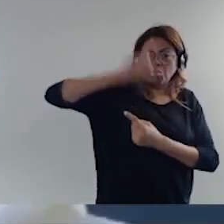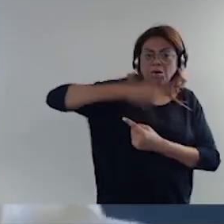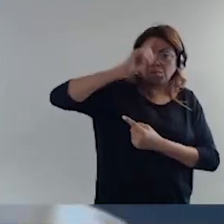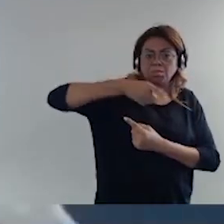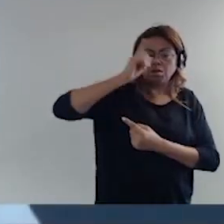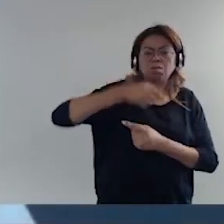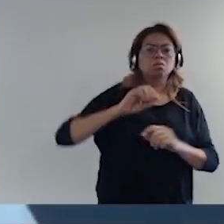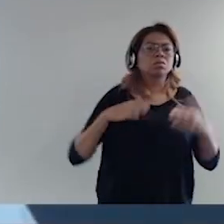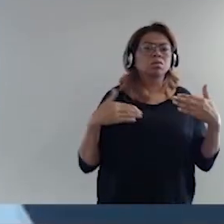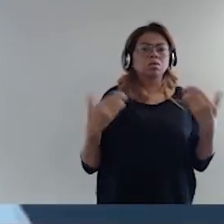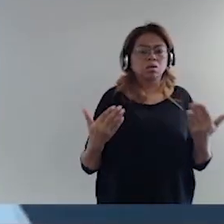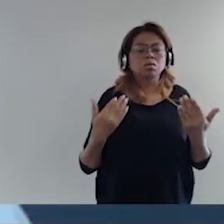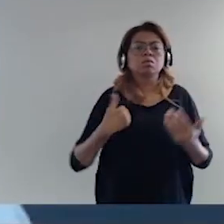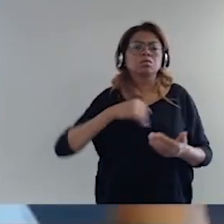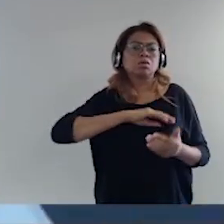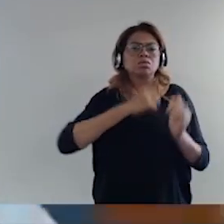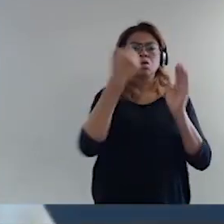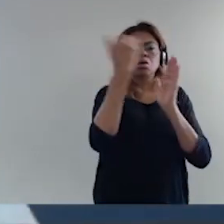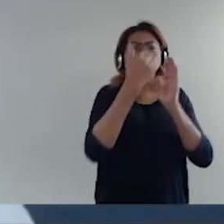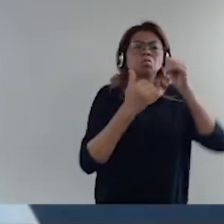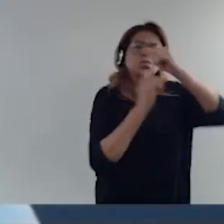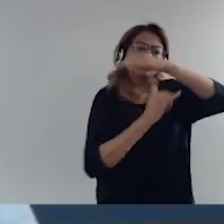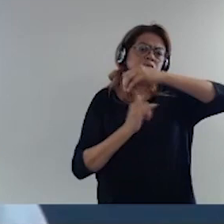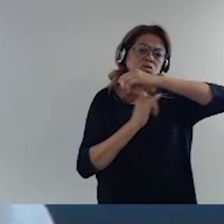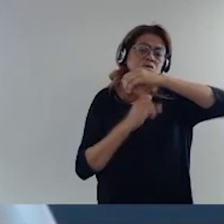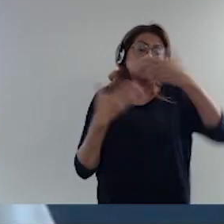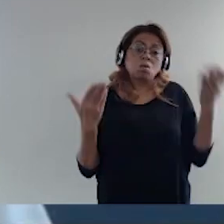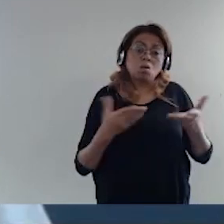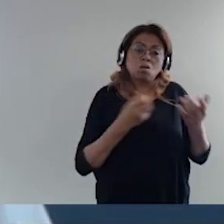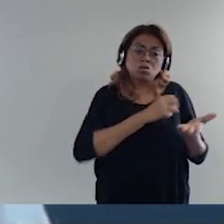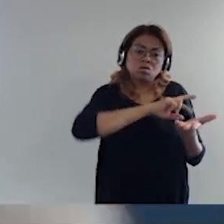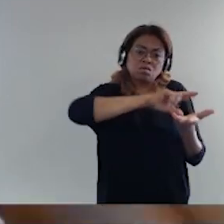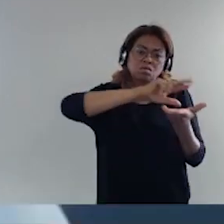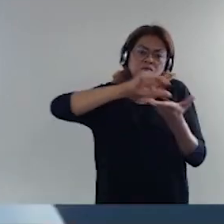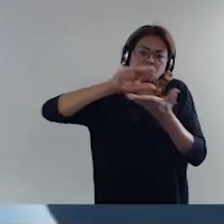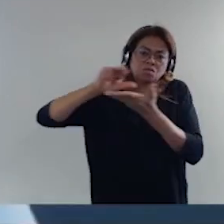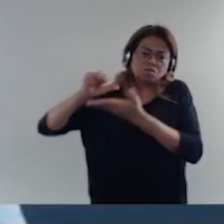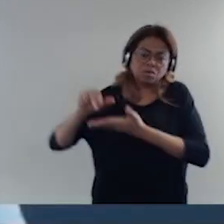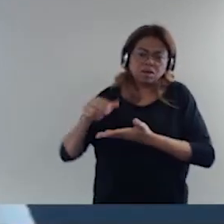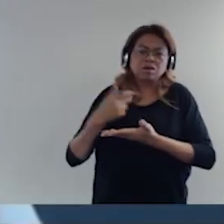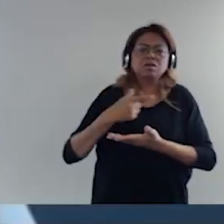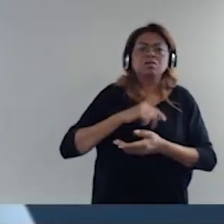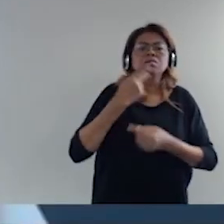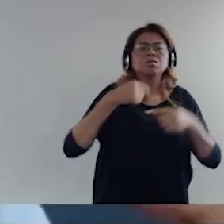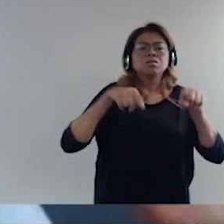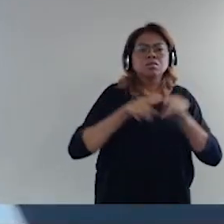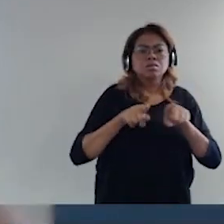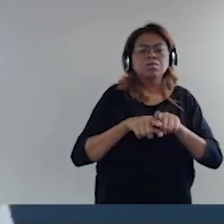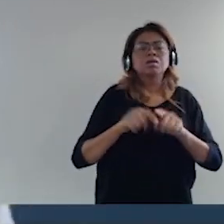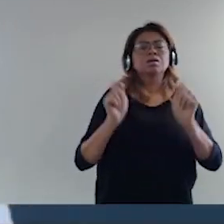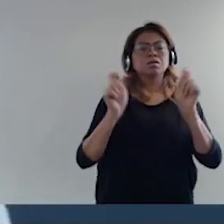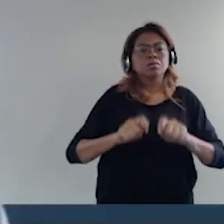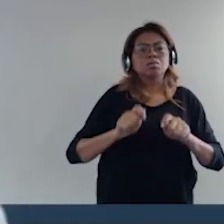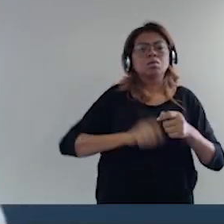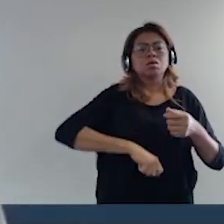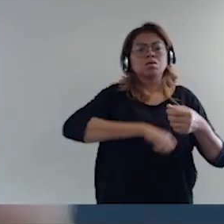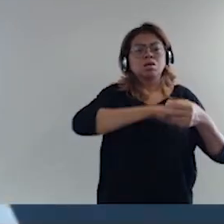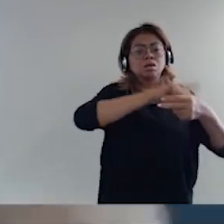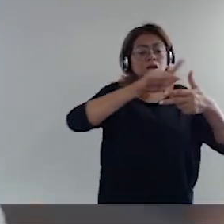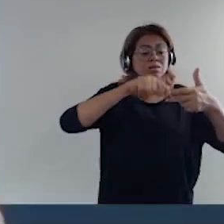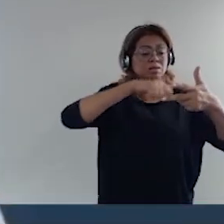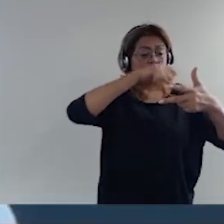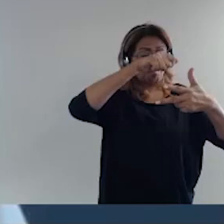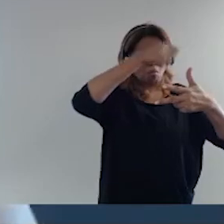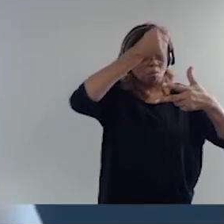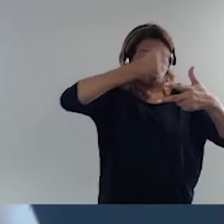essa constelação de instituições visou eliminar a possibilidade de o poder acumulado